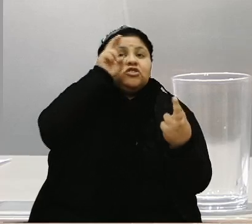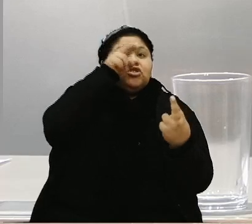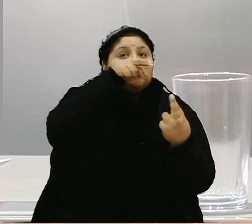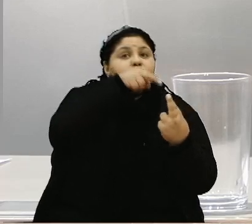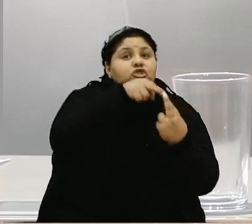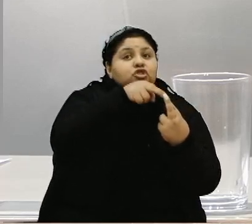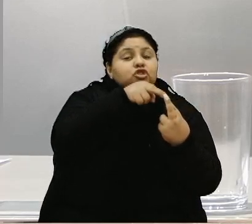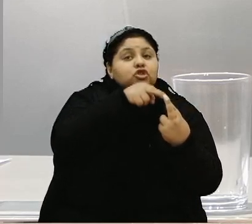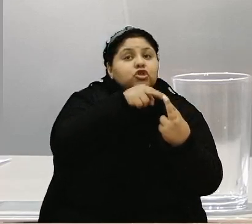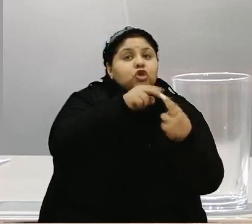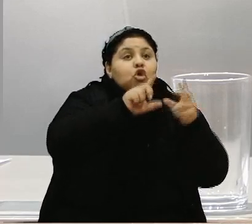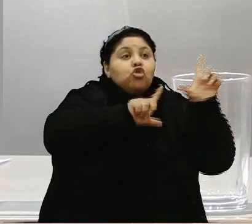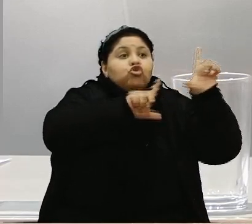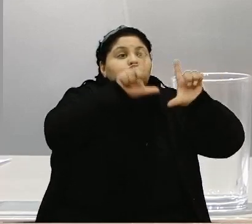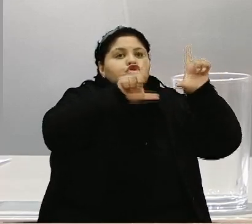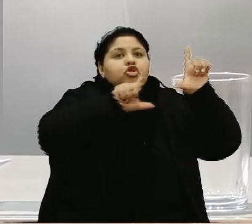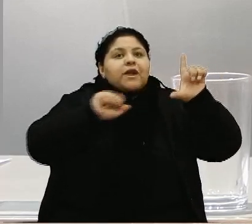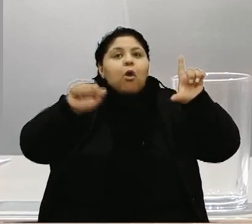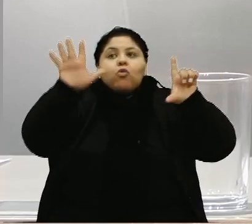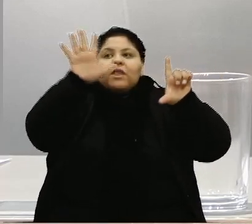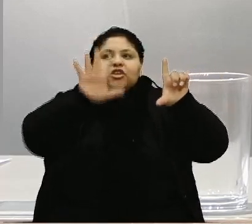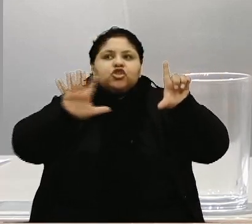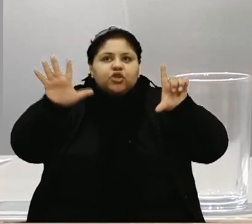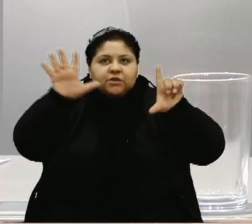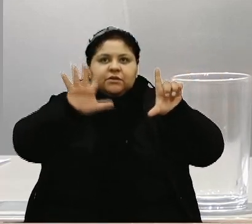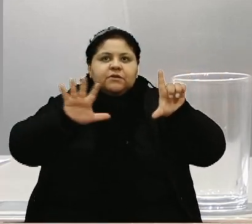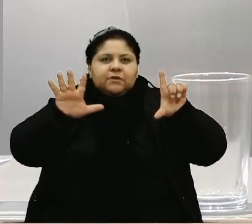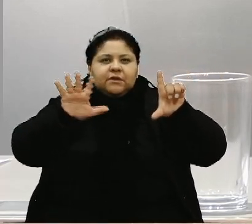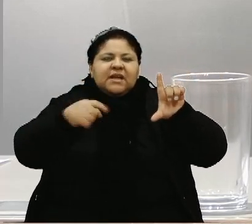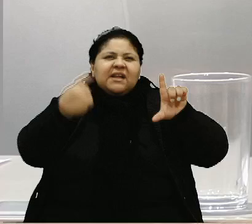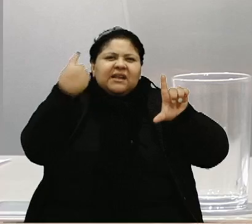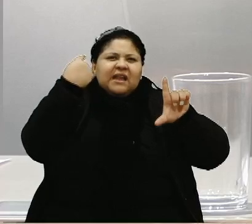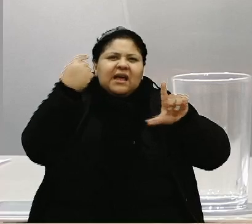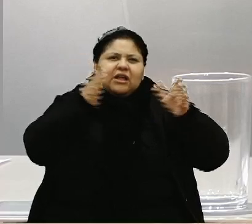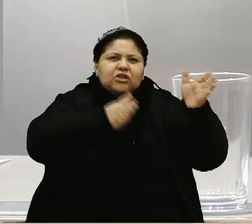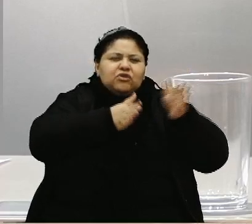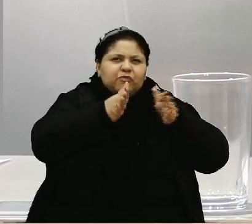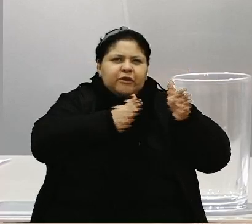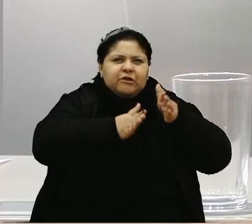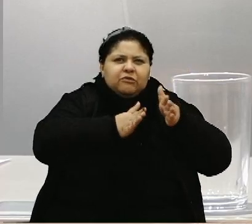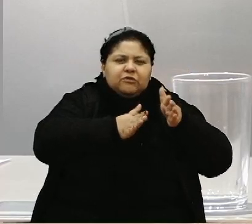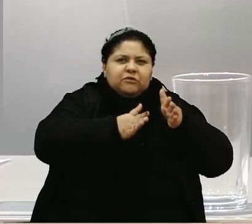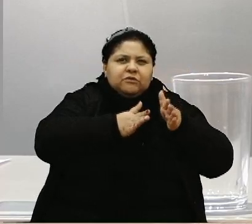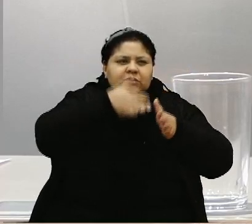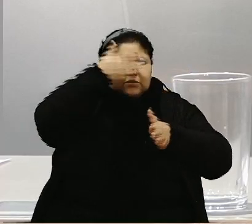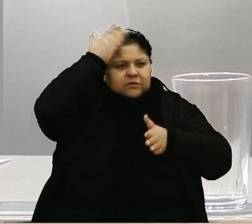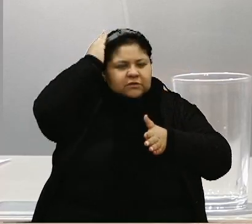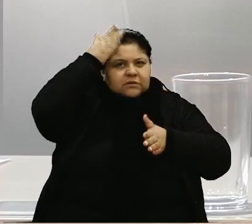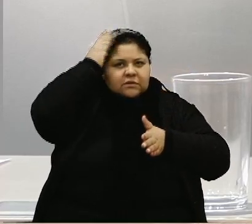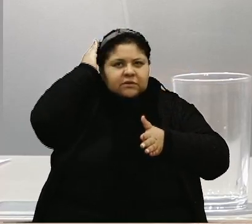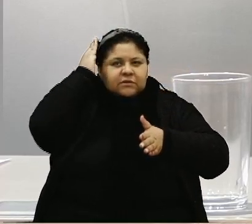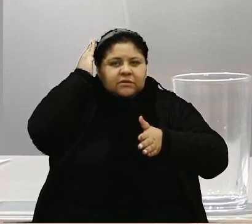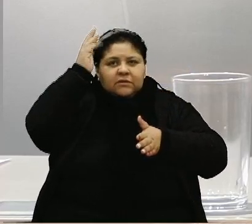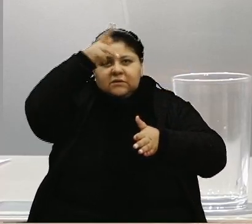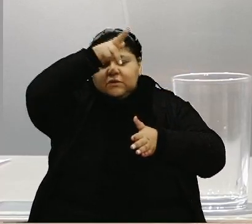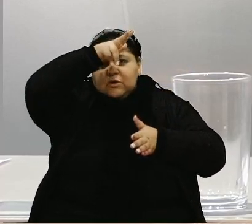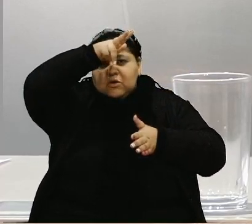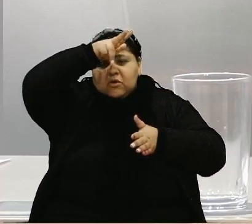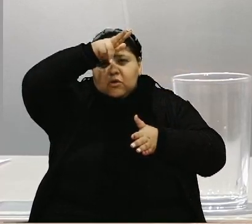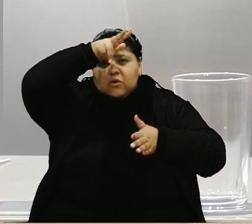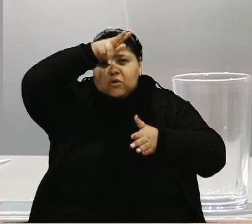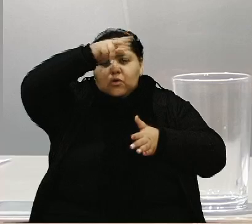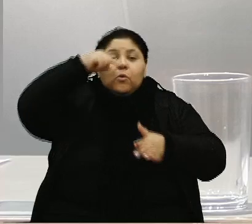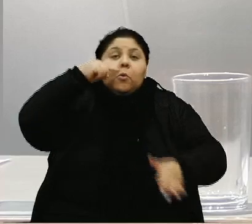dos piscinões, na época do Alceu, que ele foi secretário. Mas sabe por quê? Porque os prefeitos, na época, tanto Sartori e o